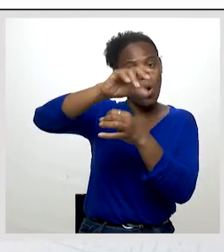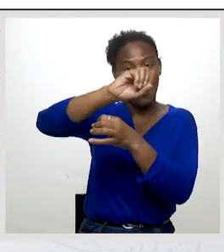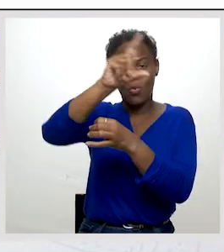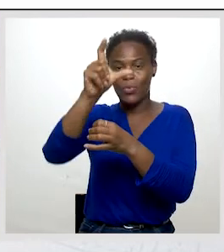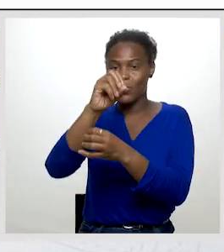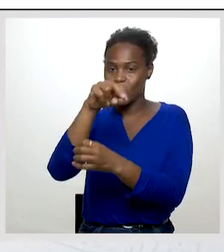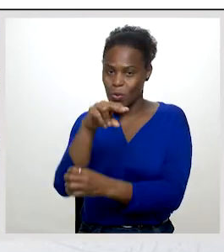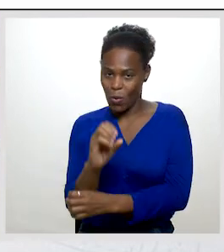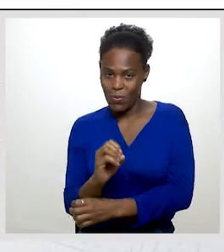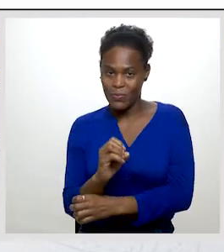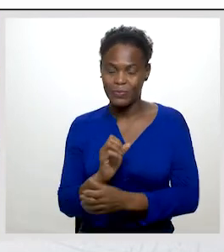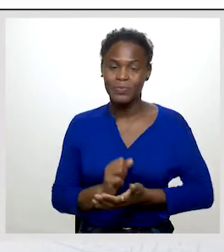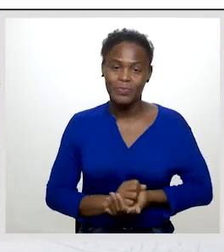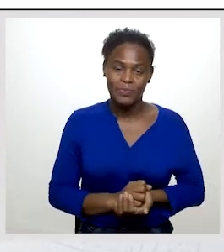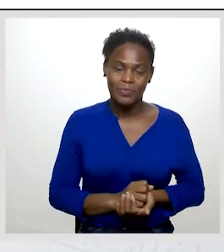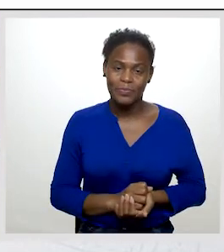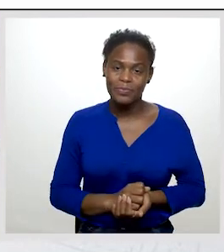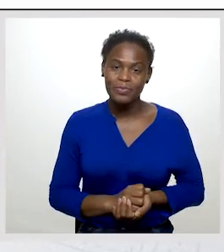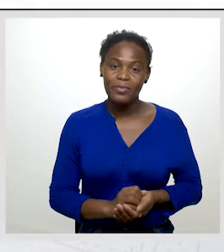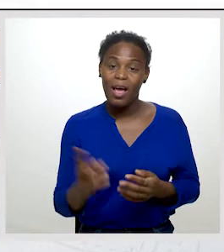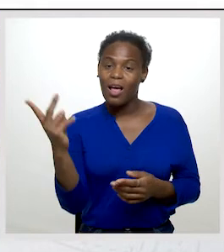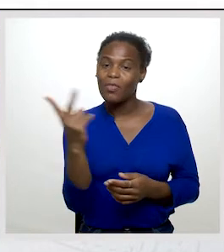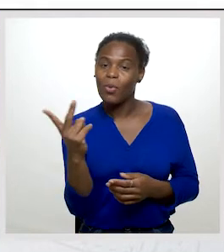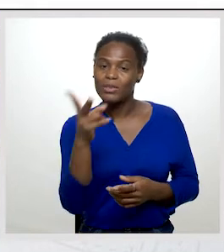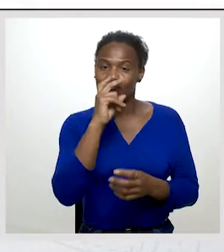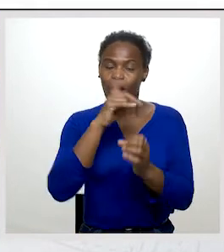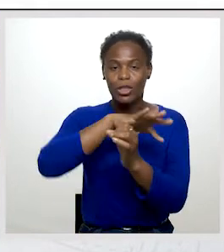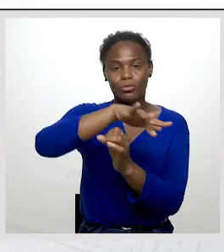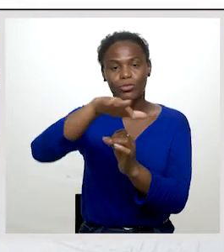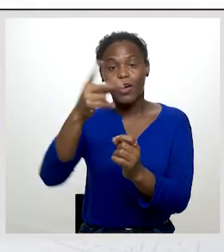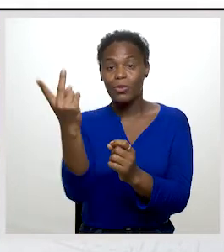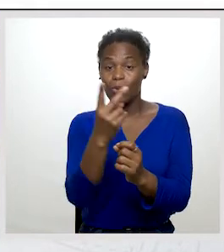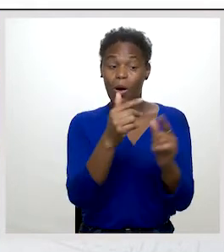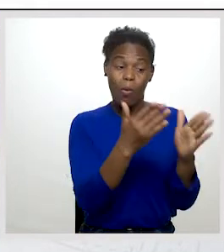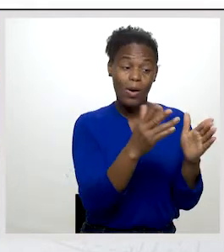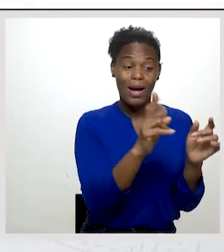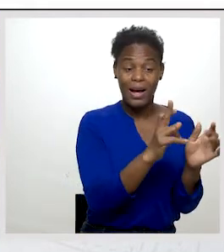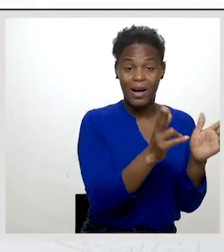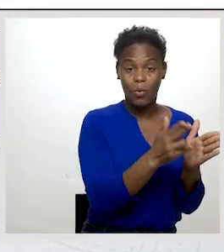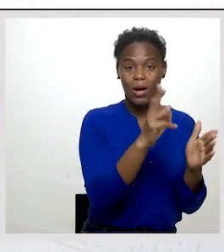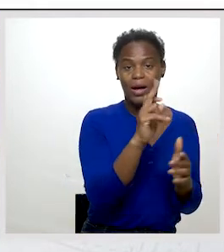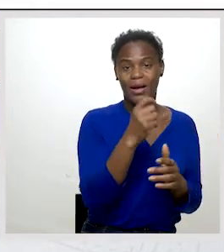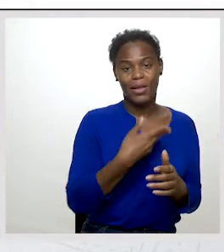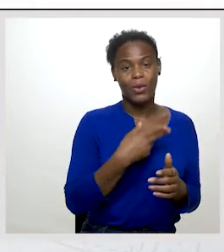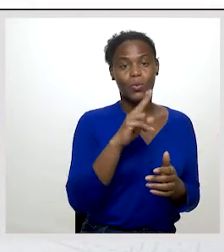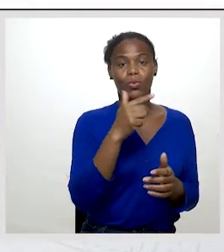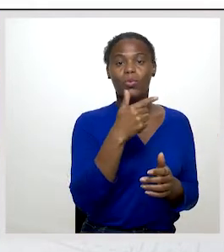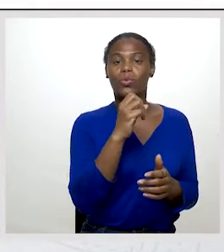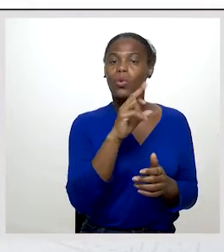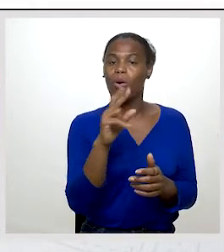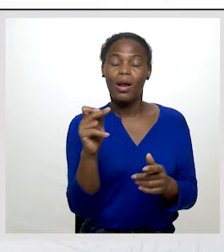camada protetora de ozono. E as duas atmosferas? Uma é redutora porque não possuía